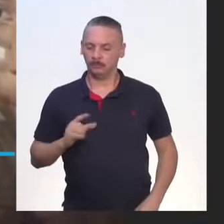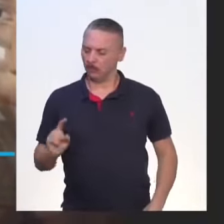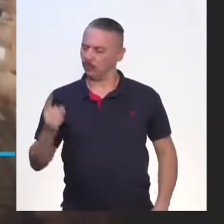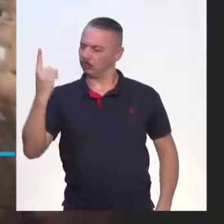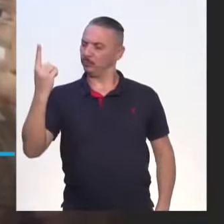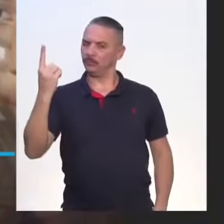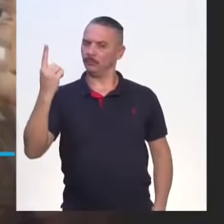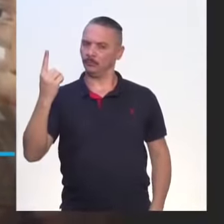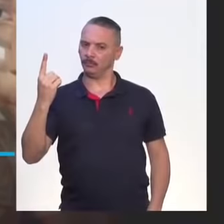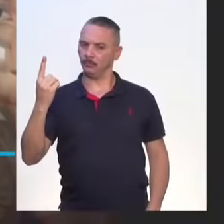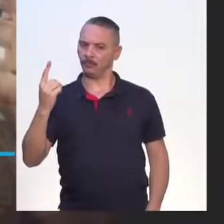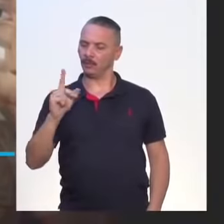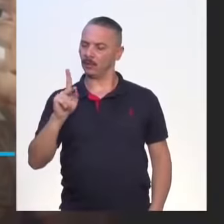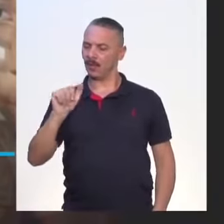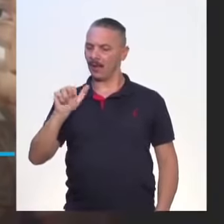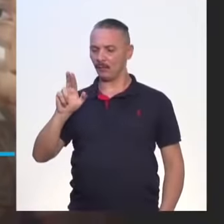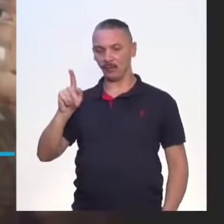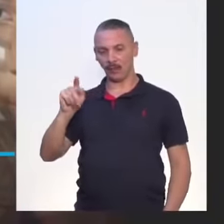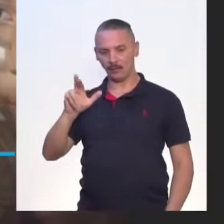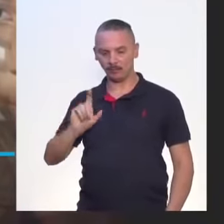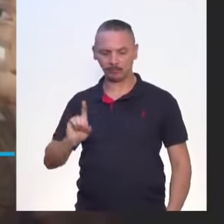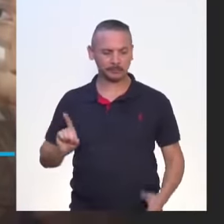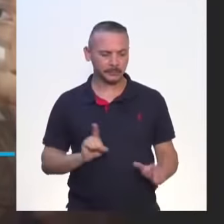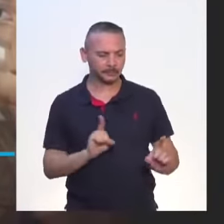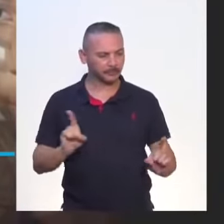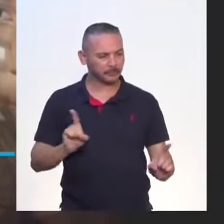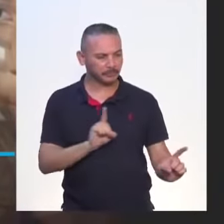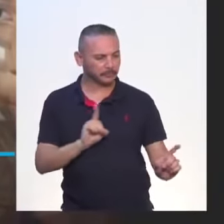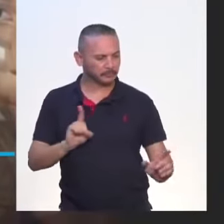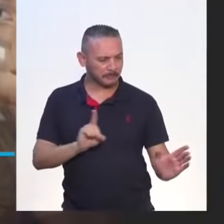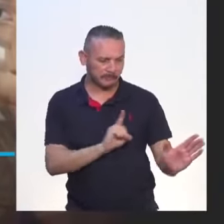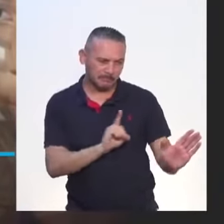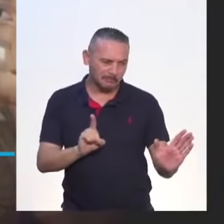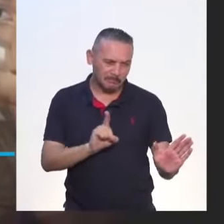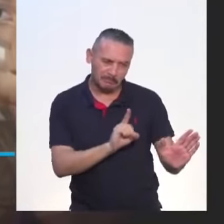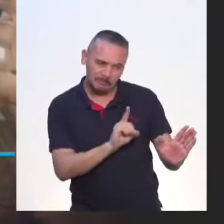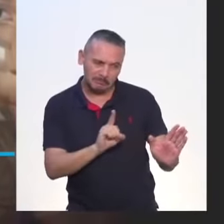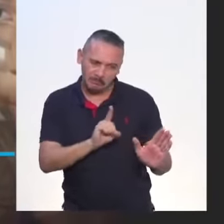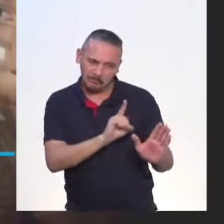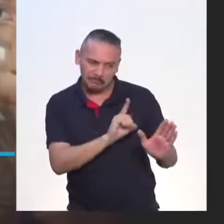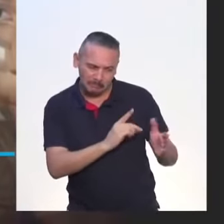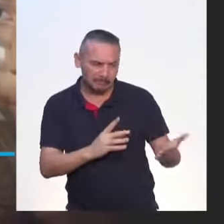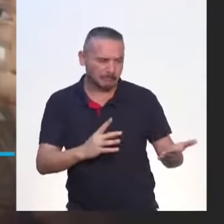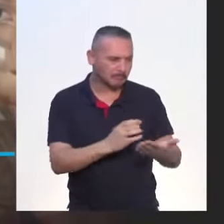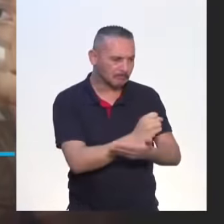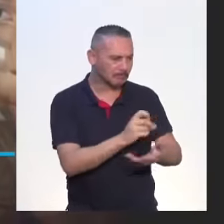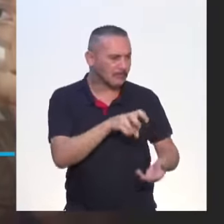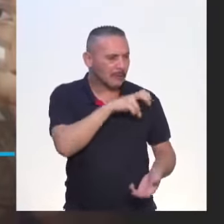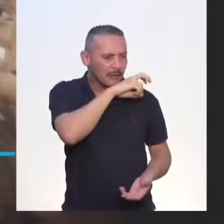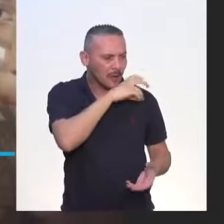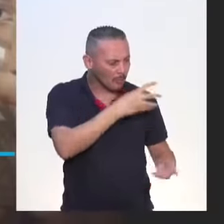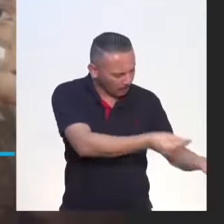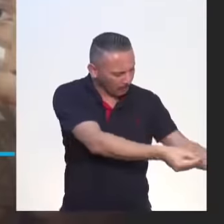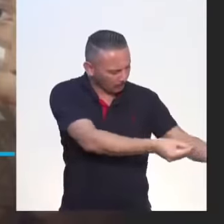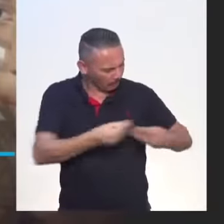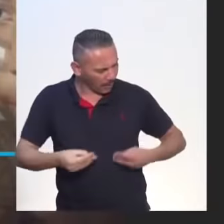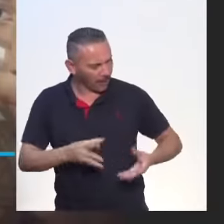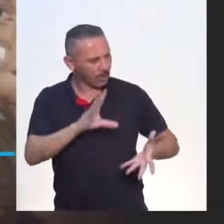herói chamado Caru Taru resolveu ir atrás da noite e tentar convencer a cobra grande de